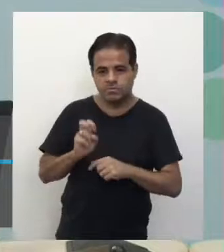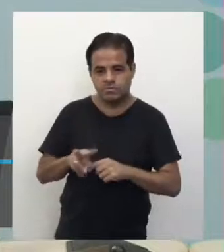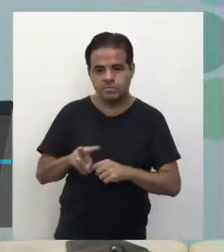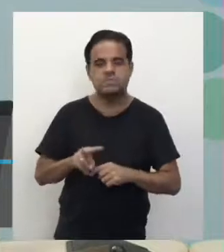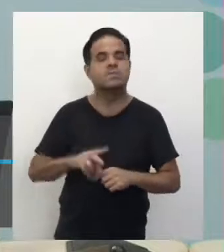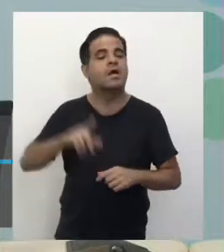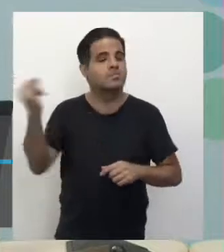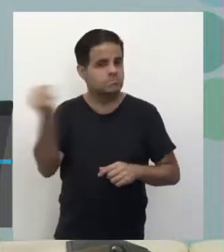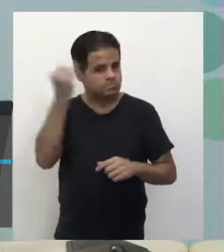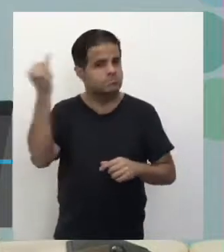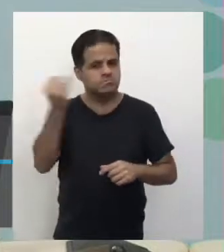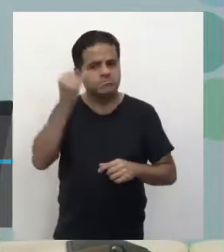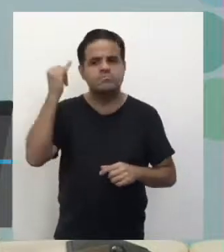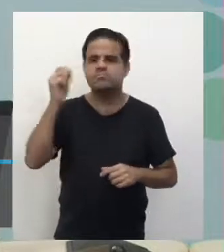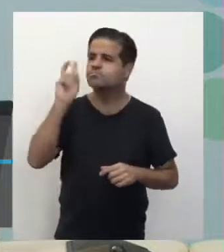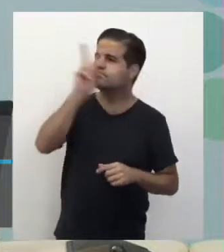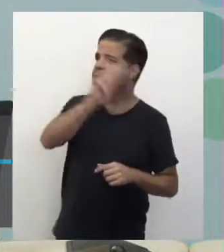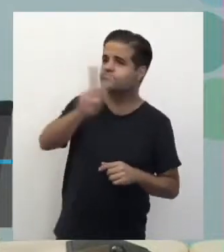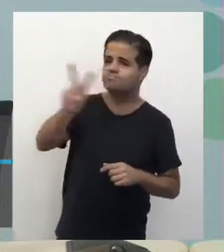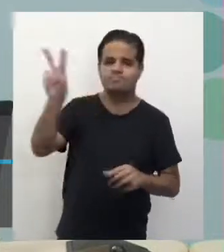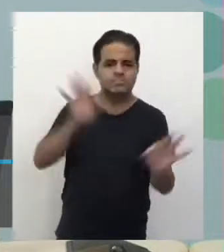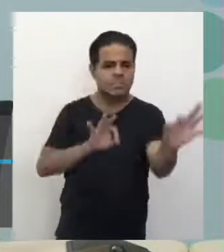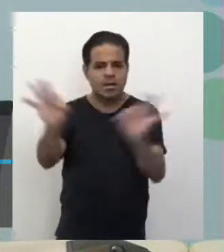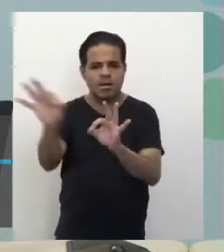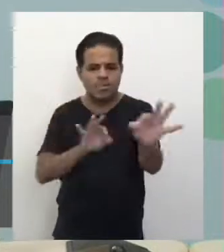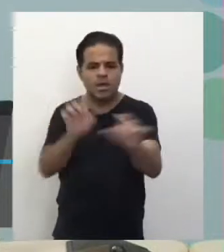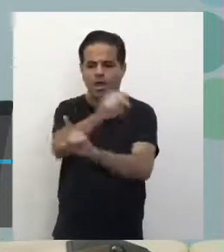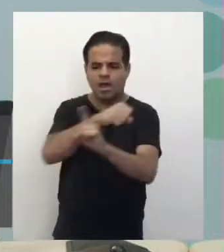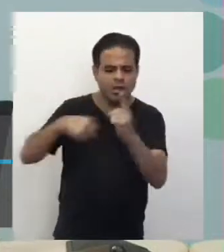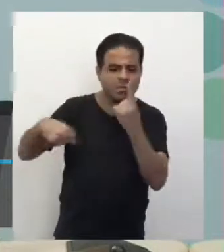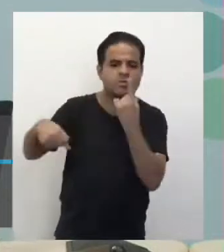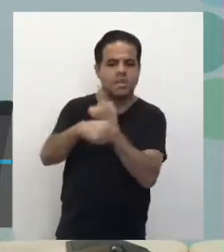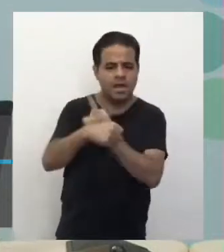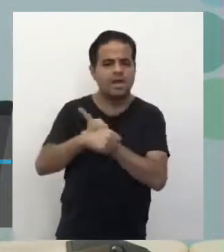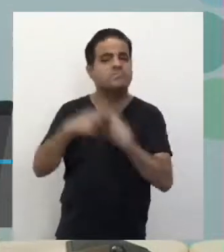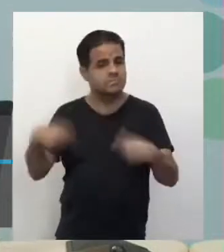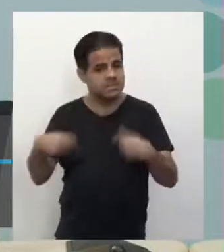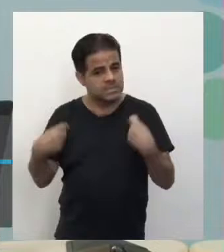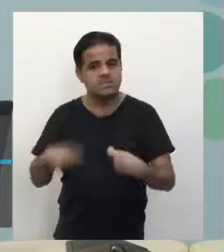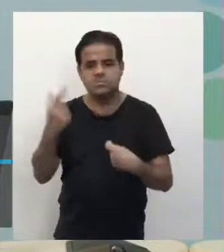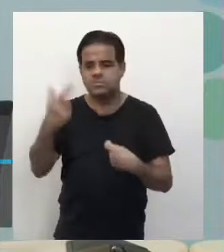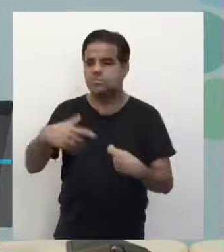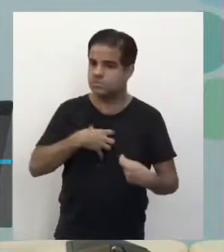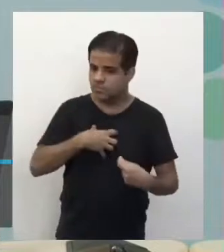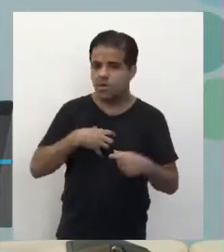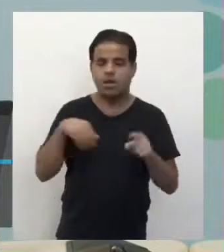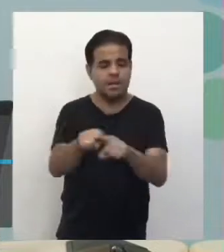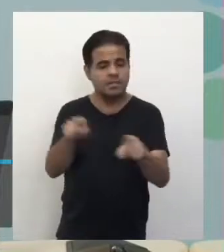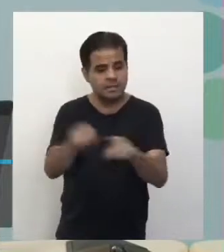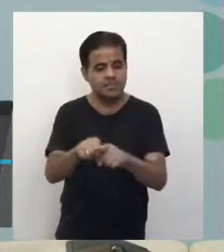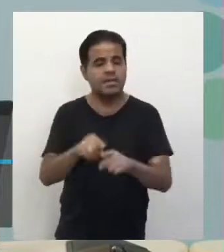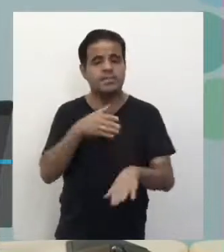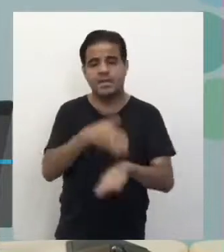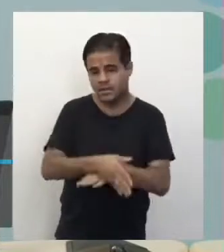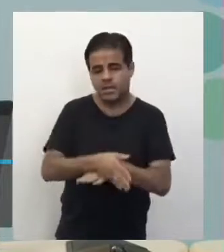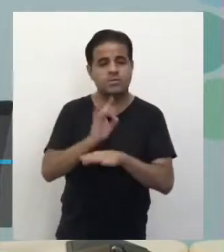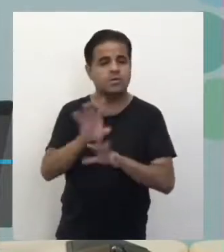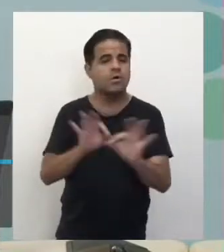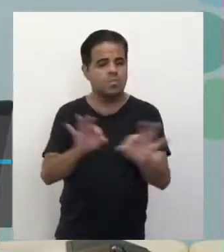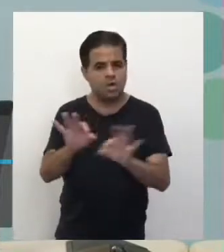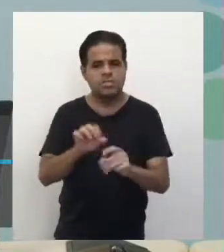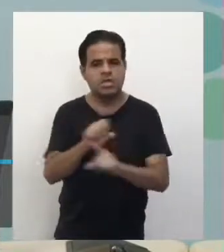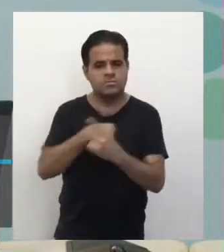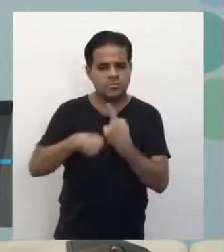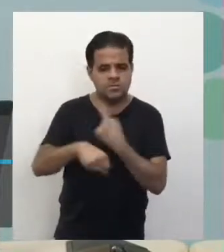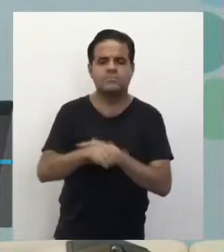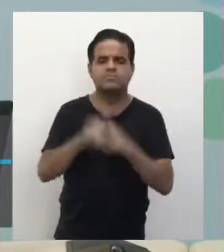É importante, temos projetos sociais, mas precisamos de outras formas também, para não ficarmos só com os projetos